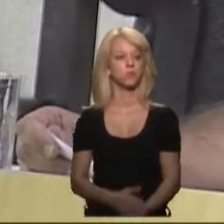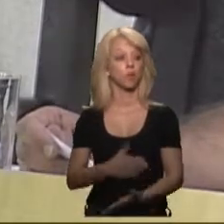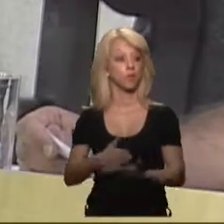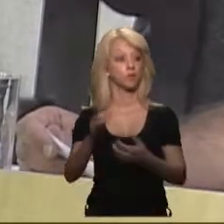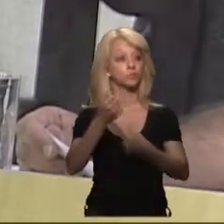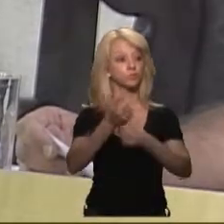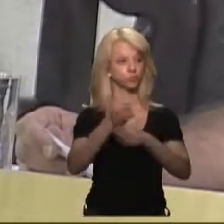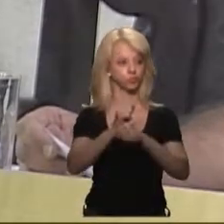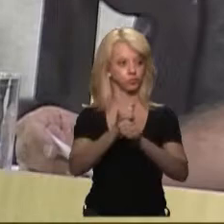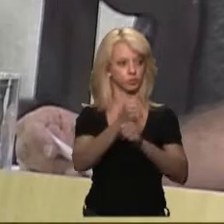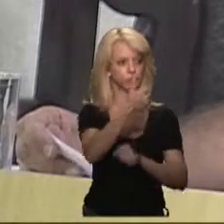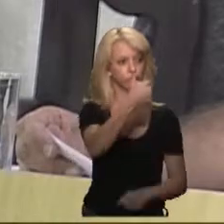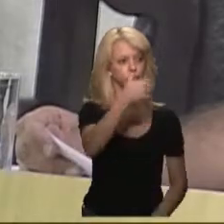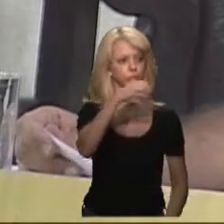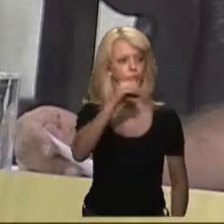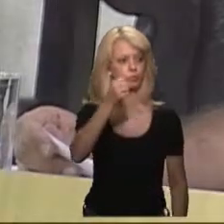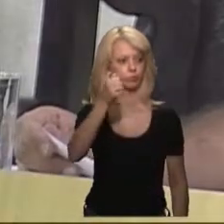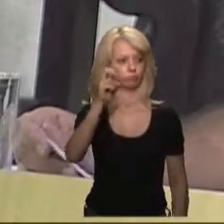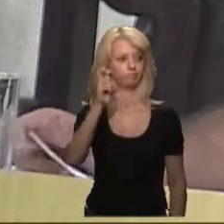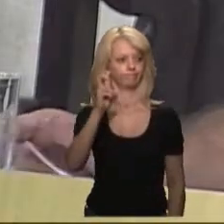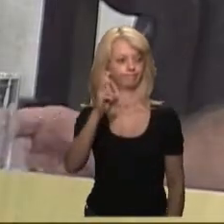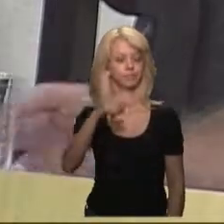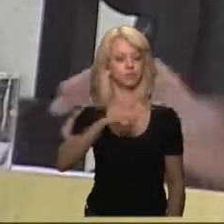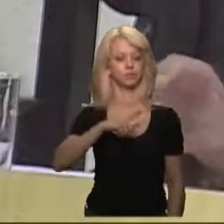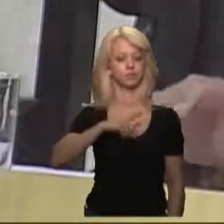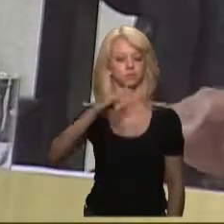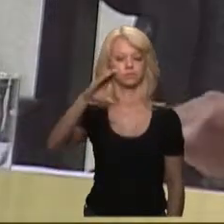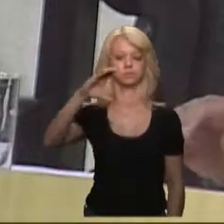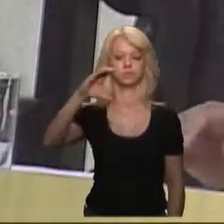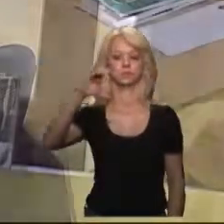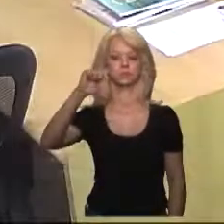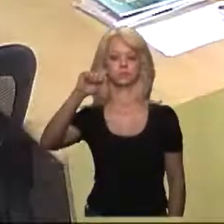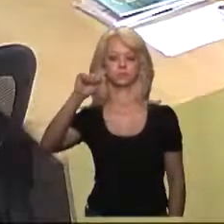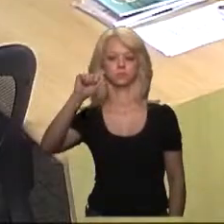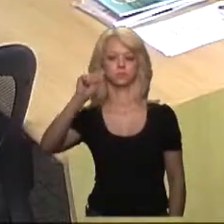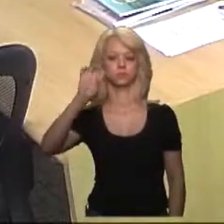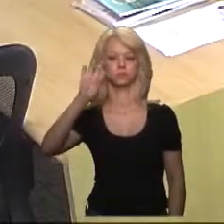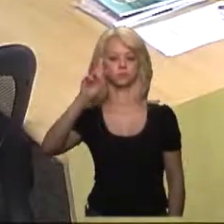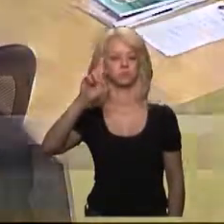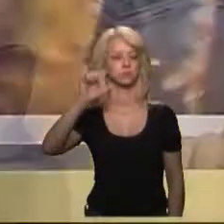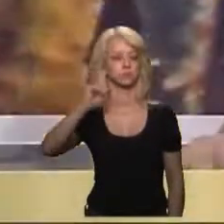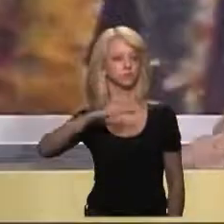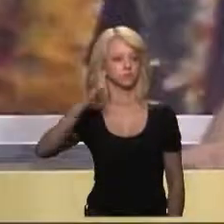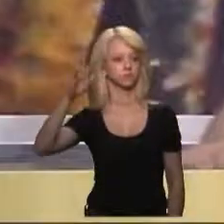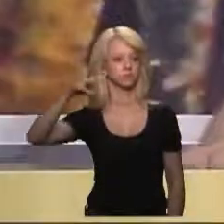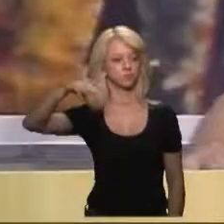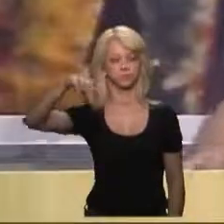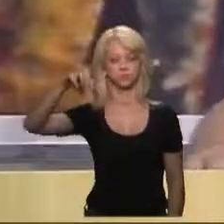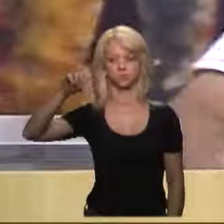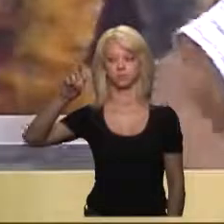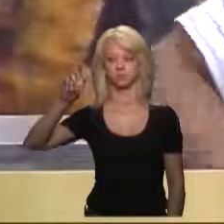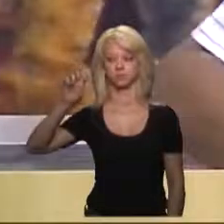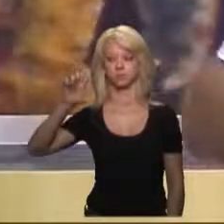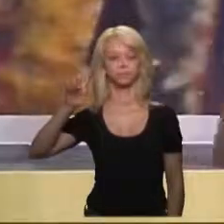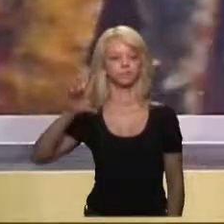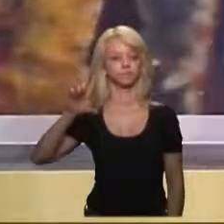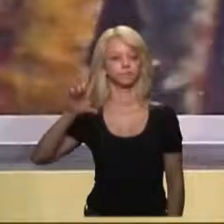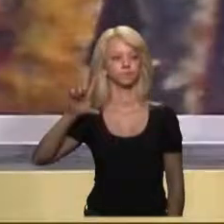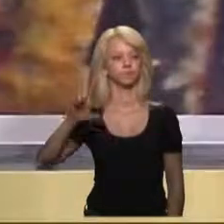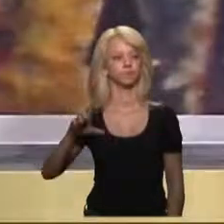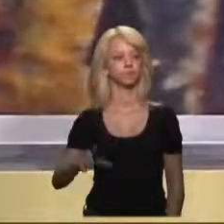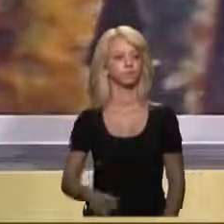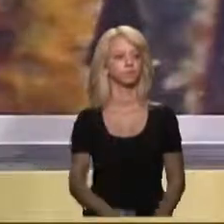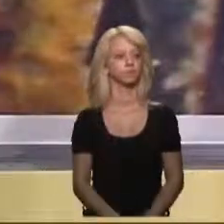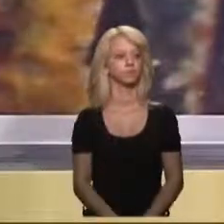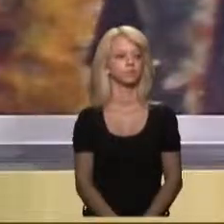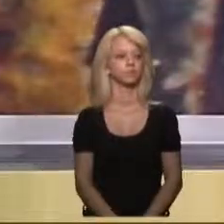nesse sentido, responder o vereador Douglas Carbono. Obrigado, presidente. Abro então a sessão extraordinária sobre a proteção de Deus, contando com a intercessão de